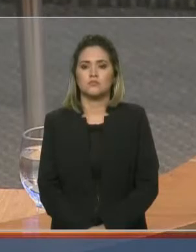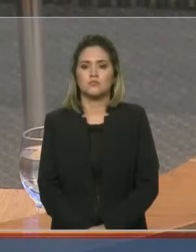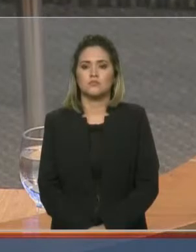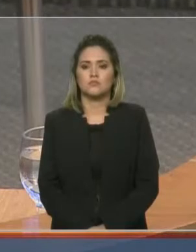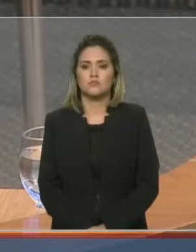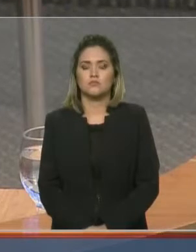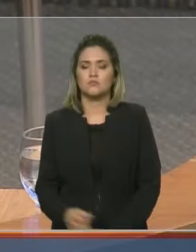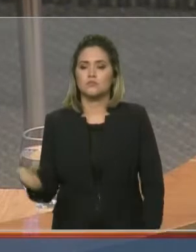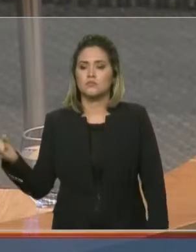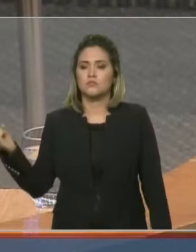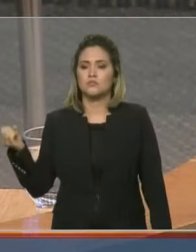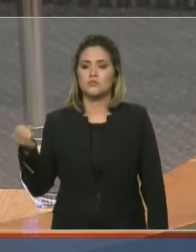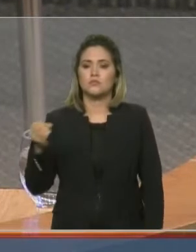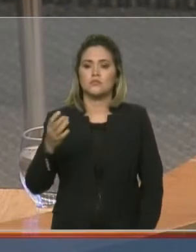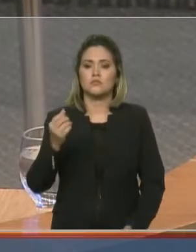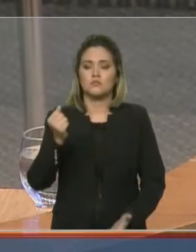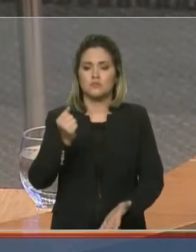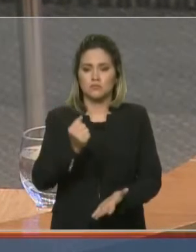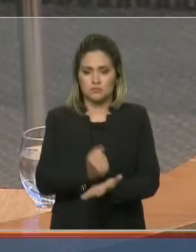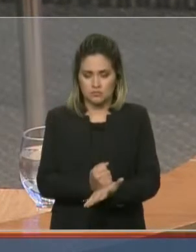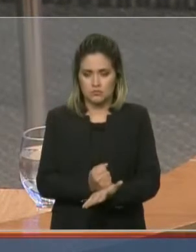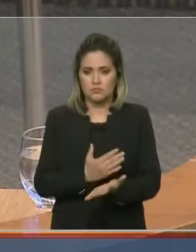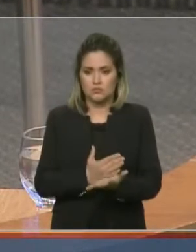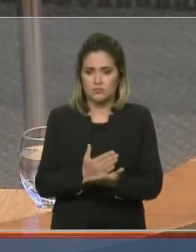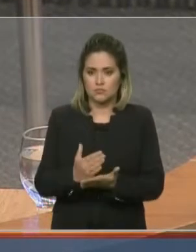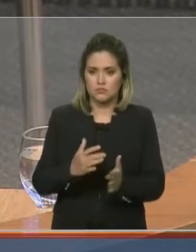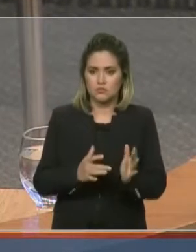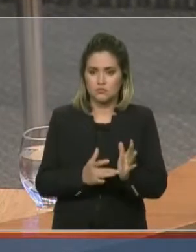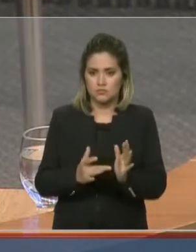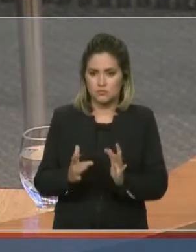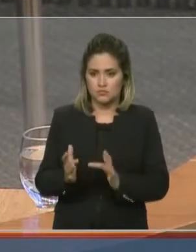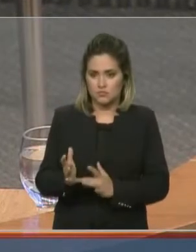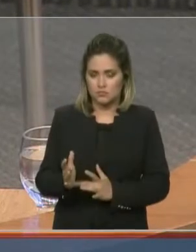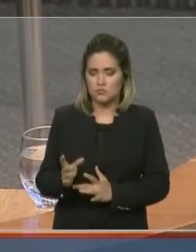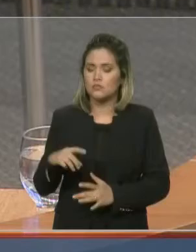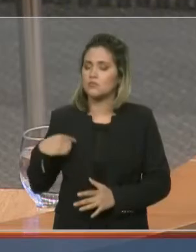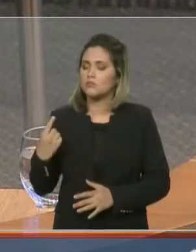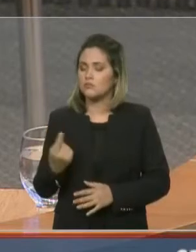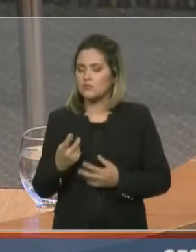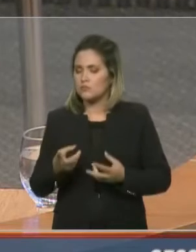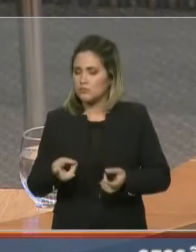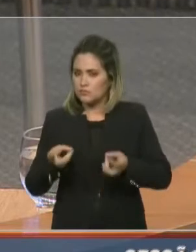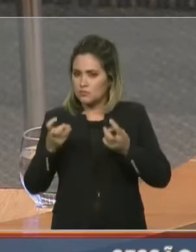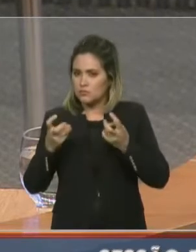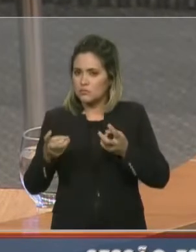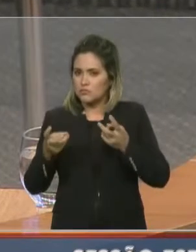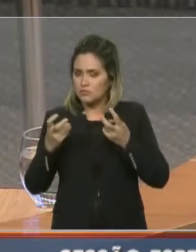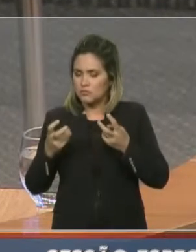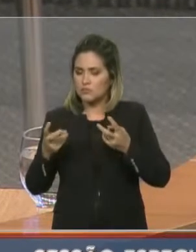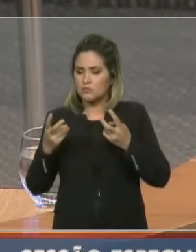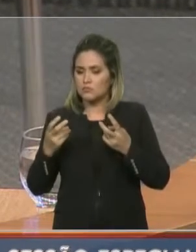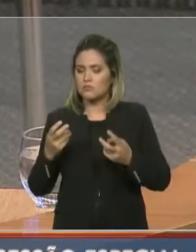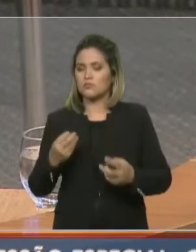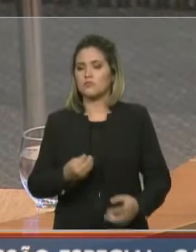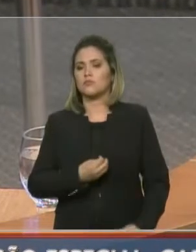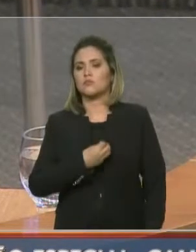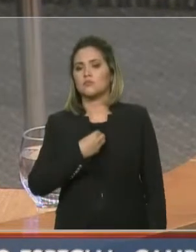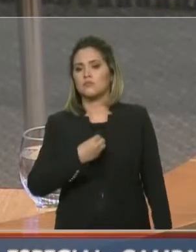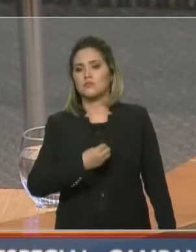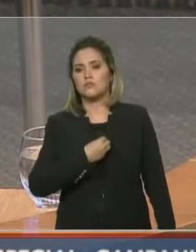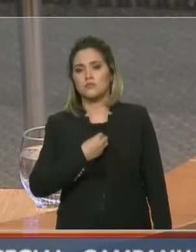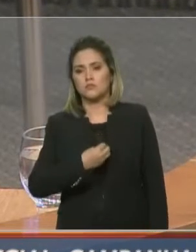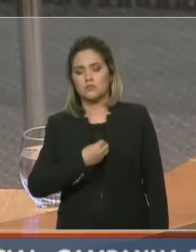partir de Jesus Cristo, nós vamos perceber essa presença sempre mais viva